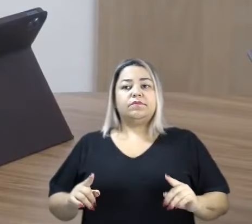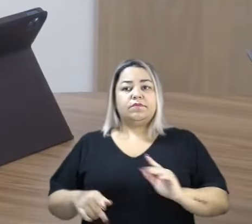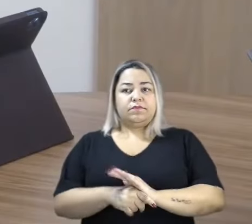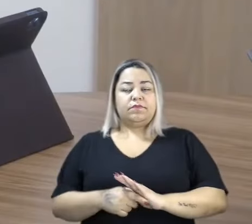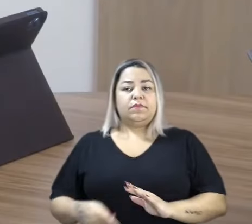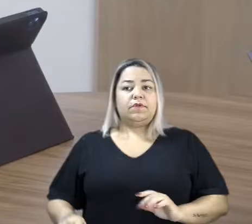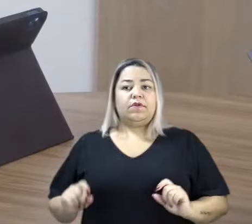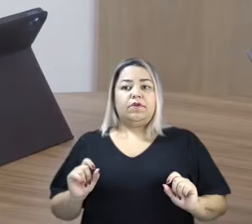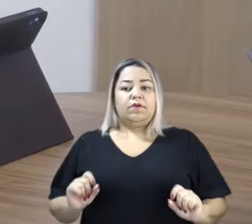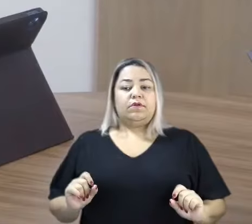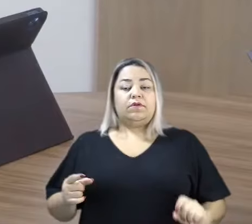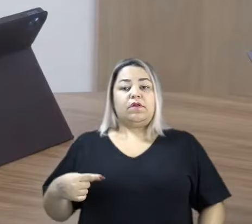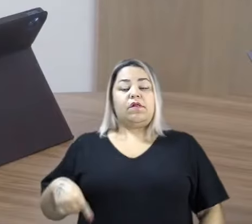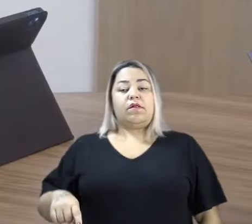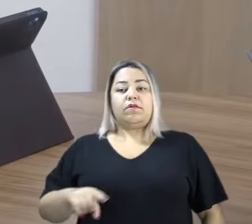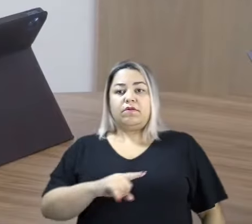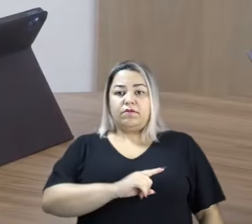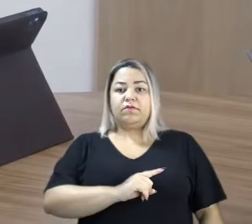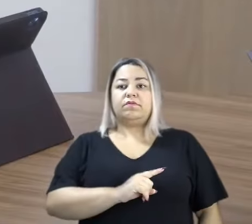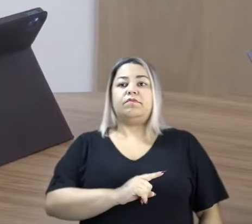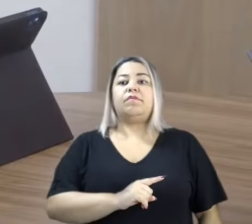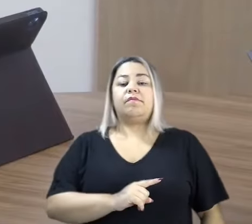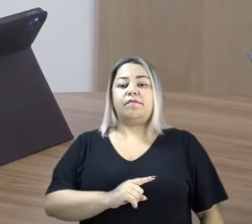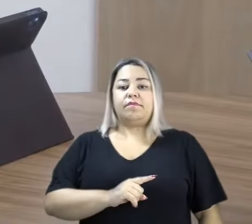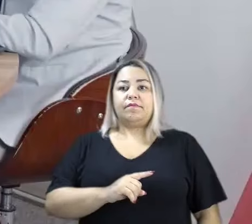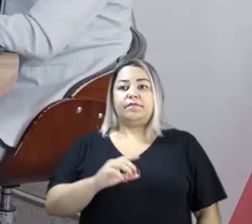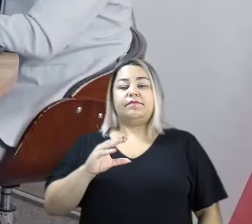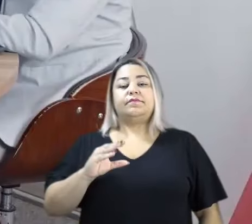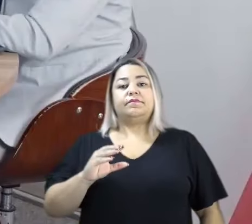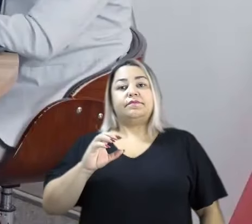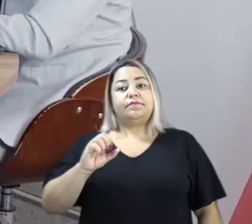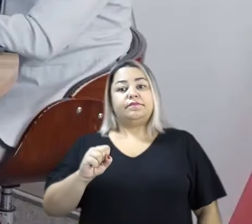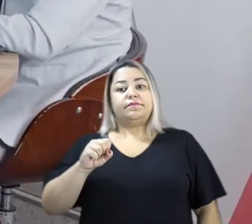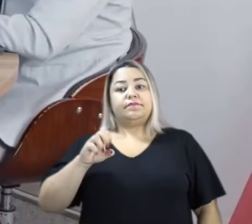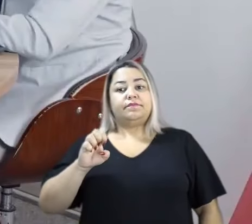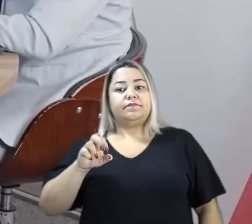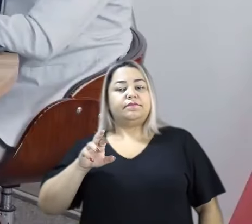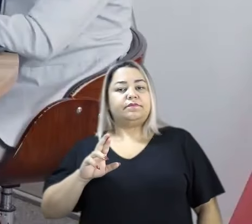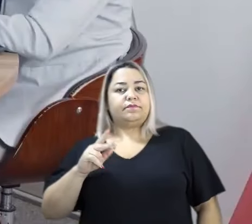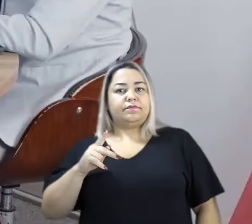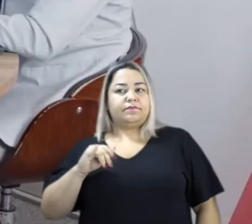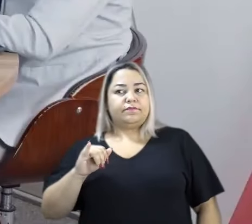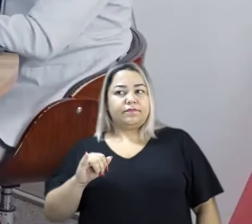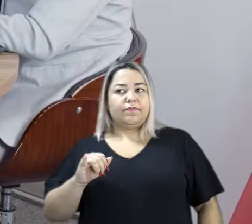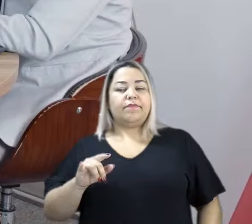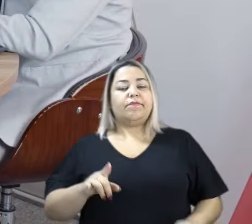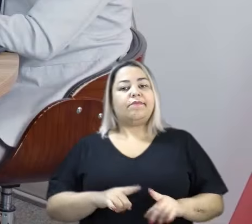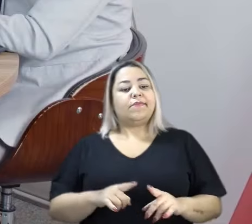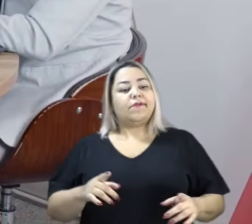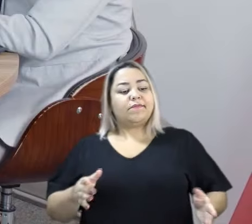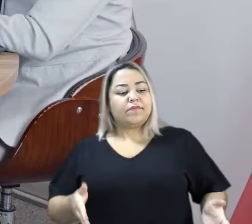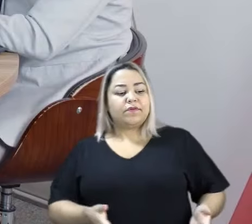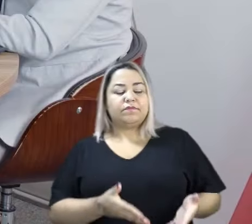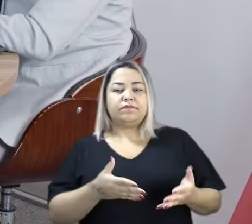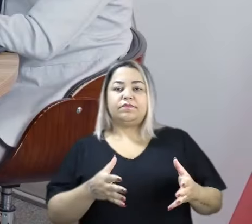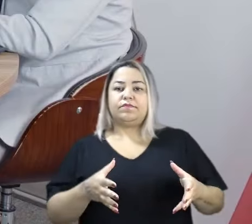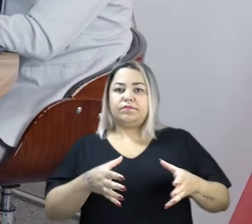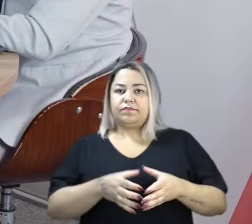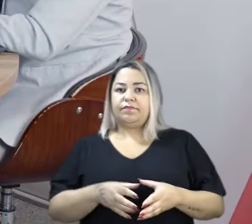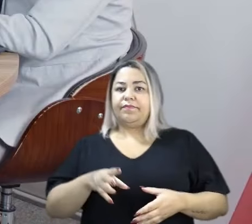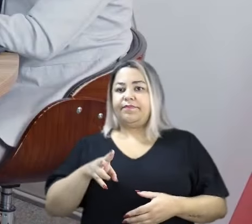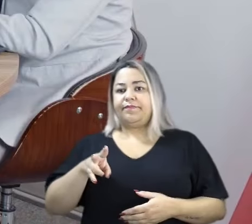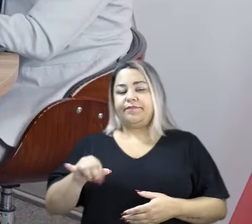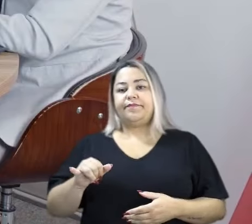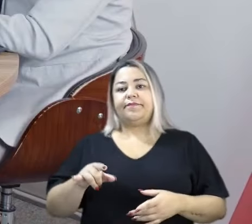ali da nossa Senapi, que é quem cuida desse processo todo. É uma iniciativa que com certeza vai deixar